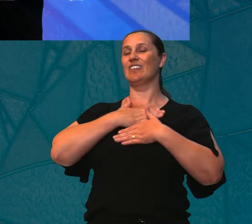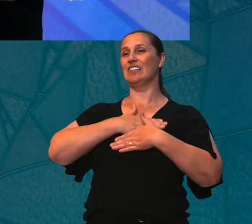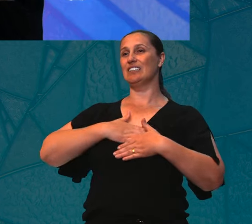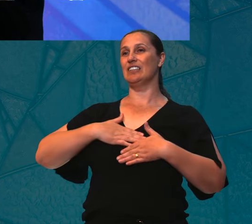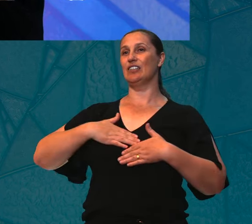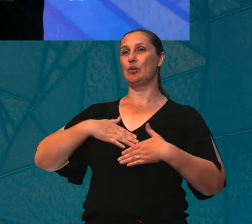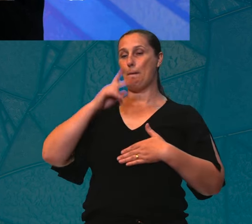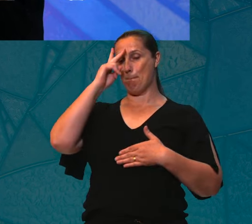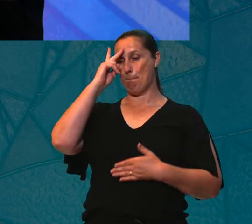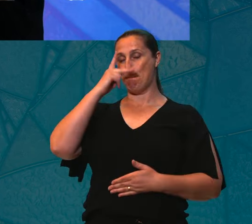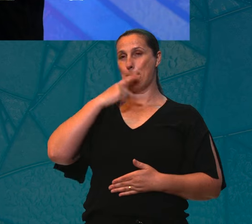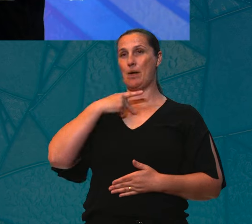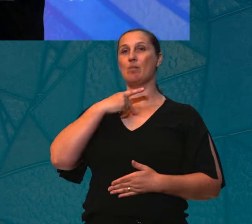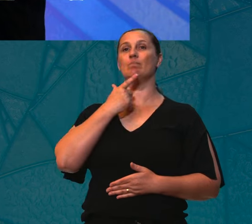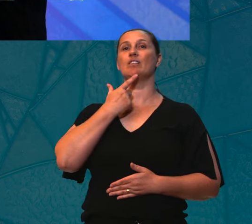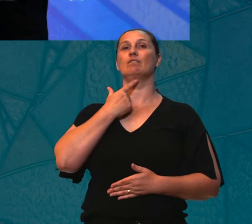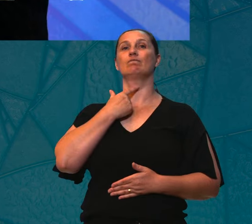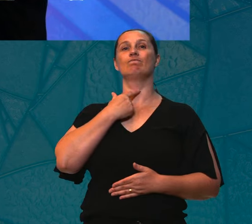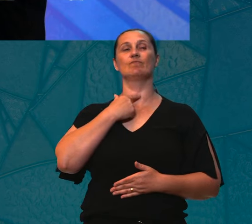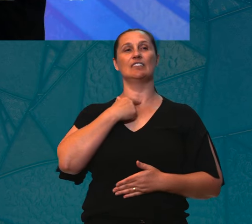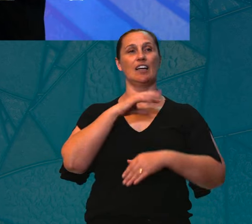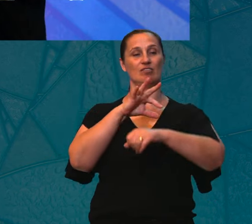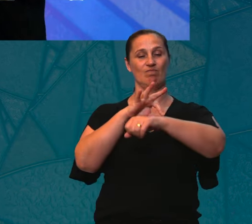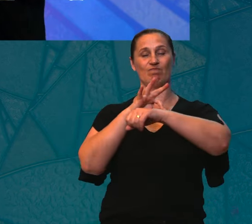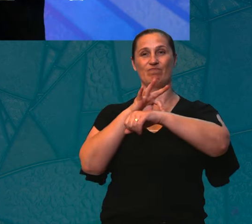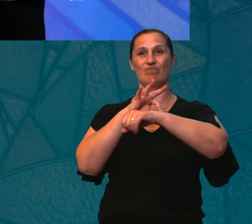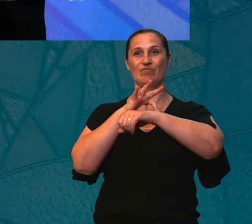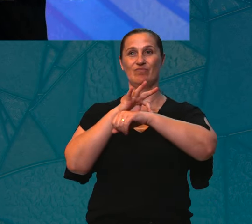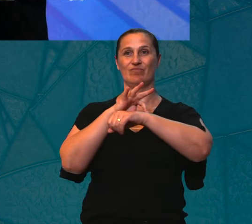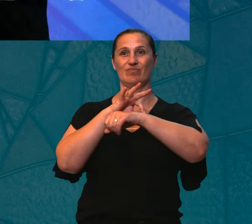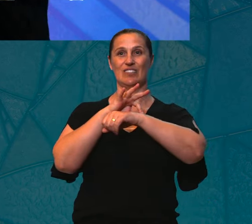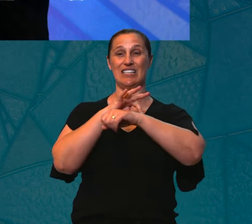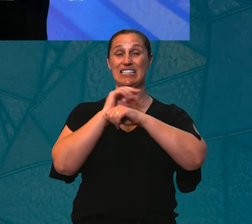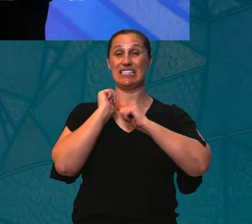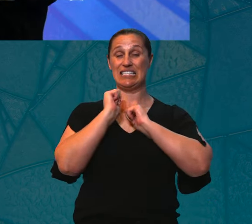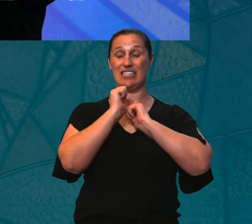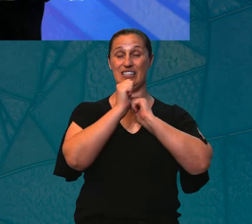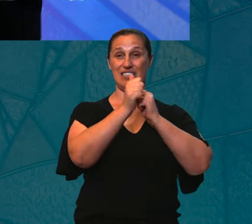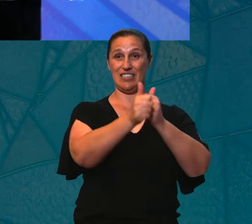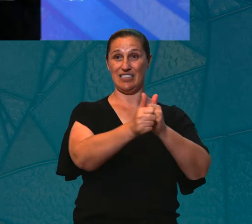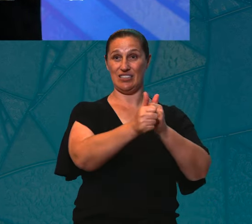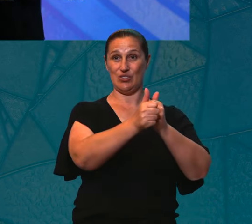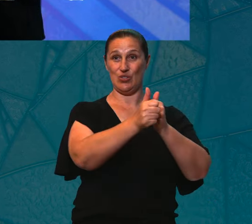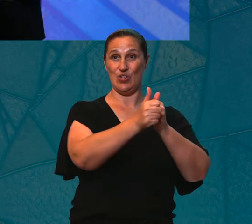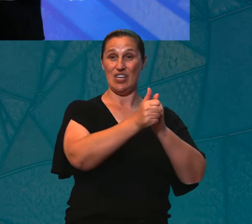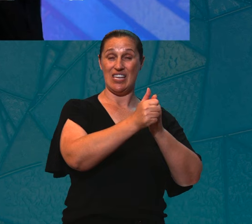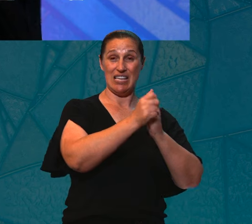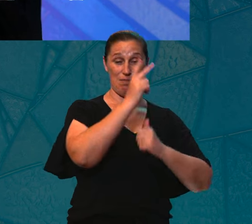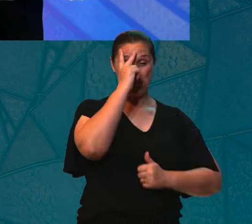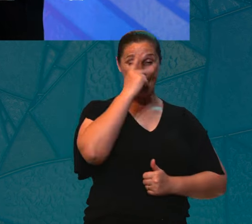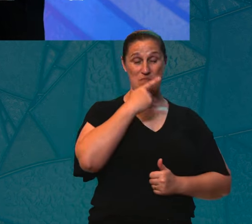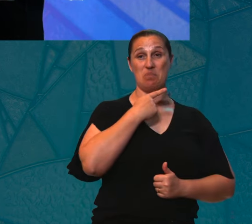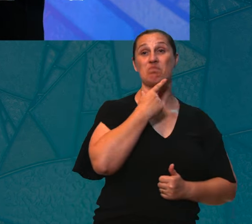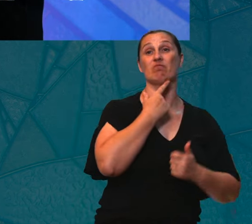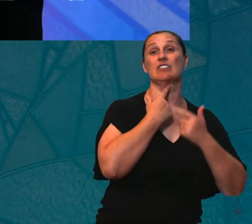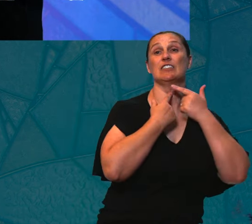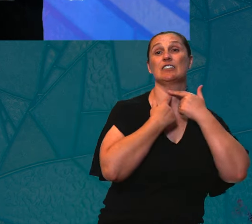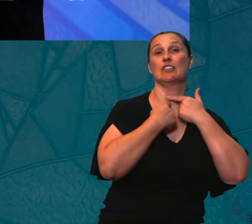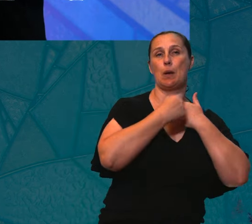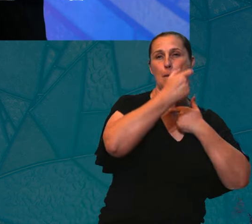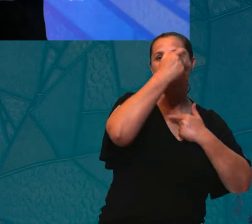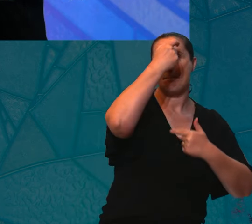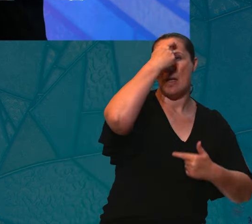vontades da nossa carne Seguindo os seus desejos e